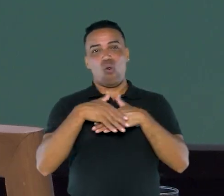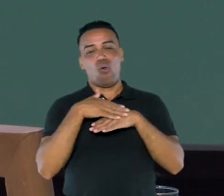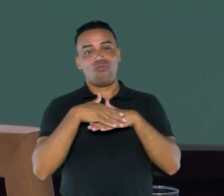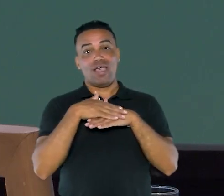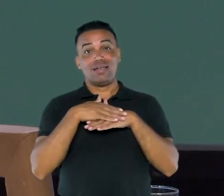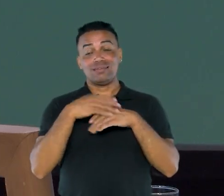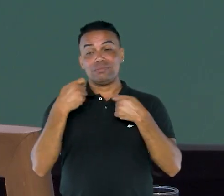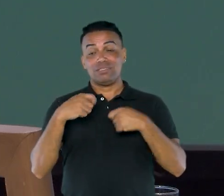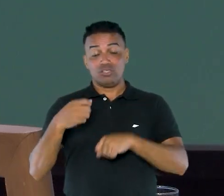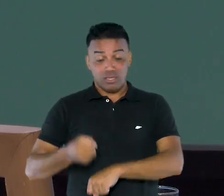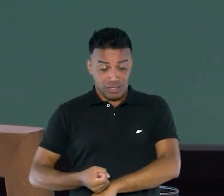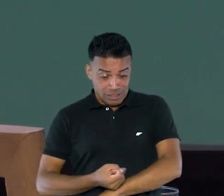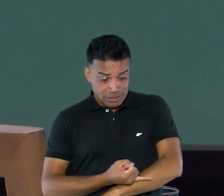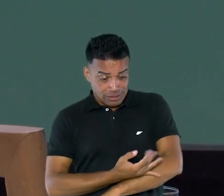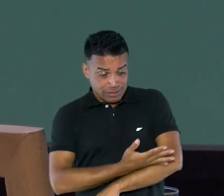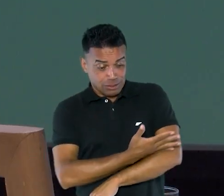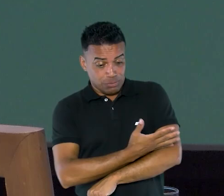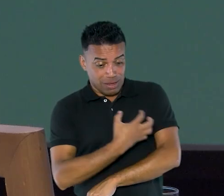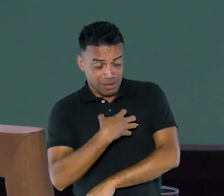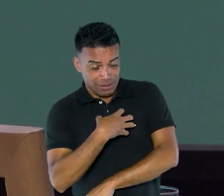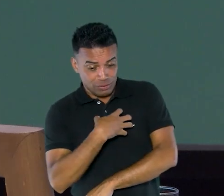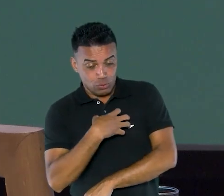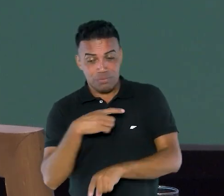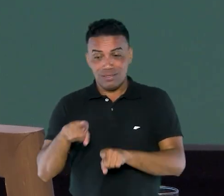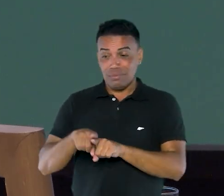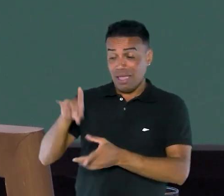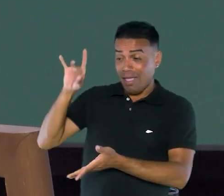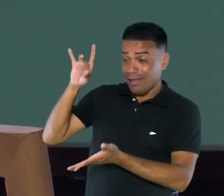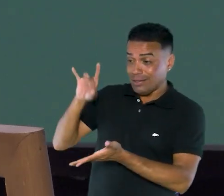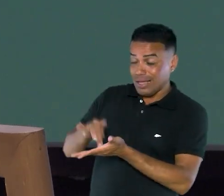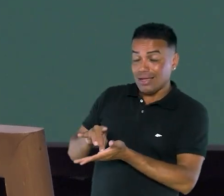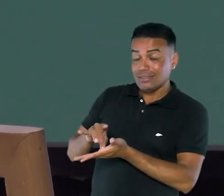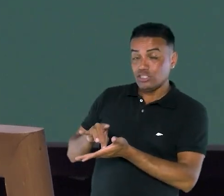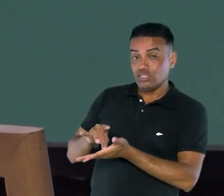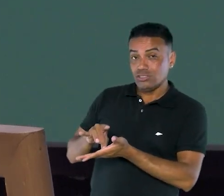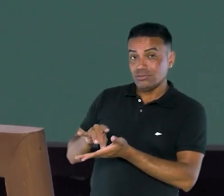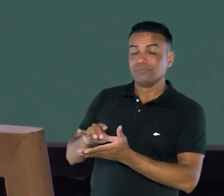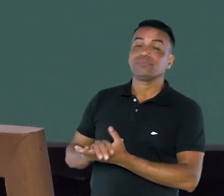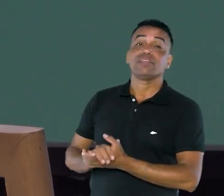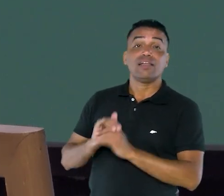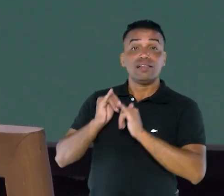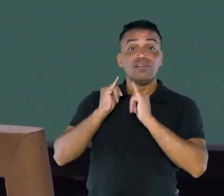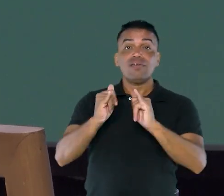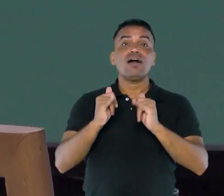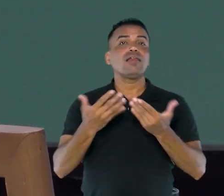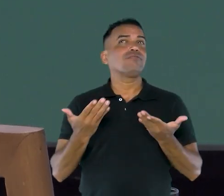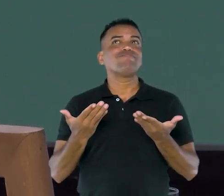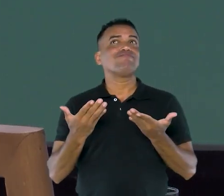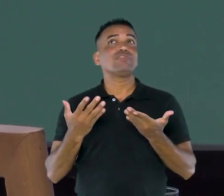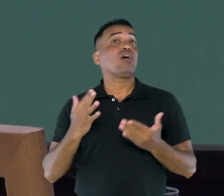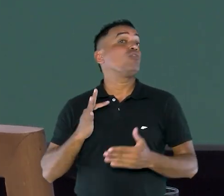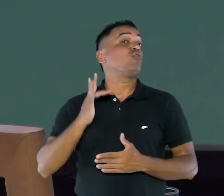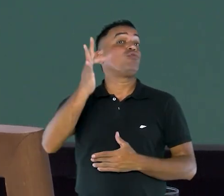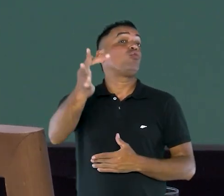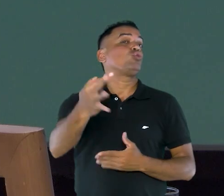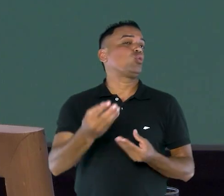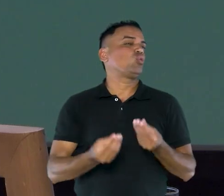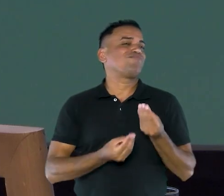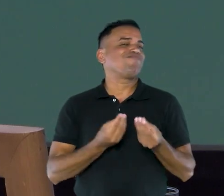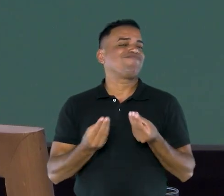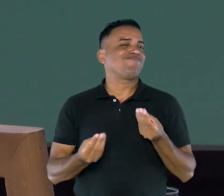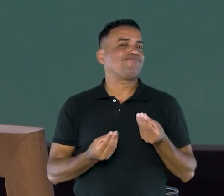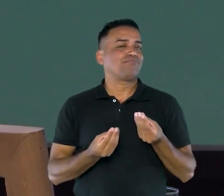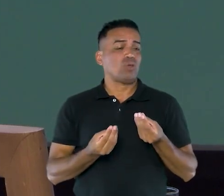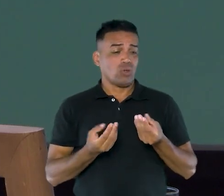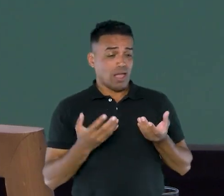um sentimento e uma realidade que diz, opa, para onde a gente está indo? O